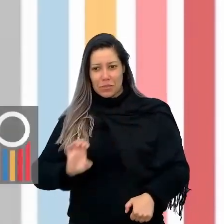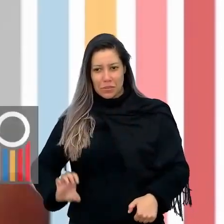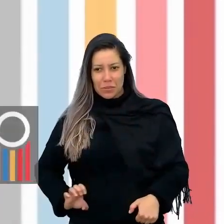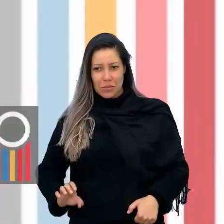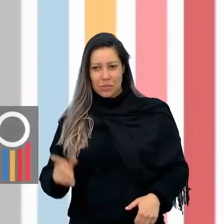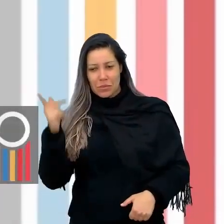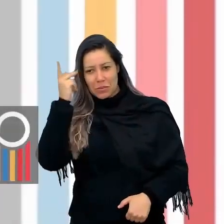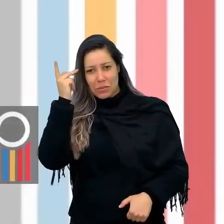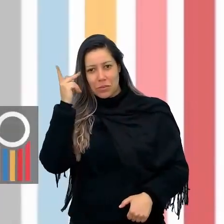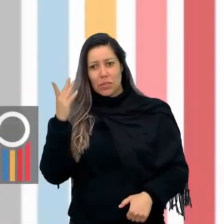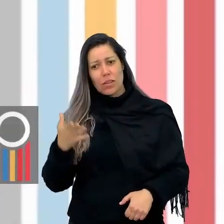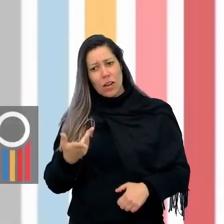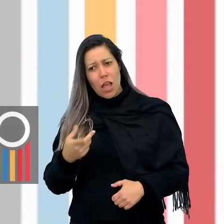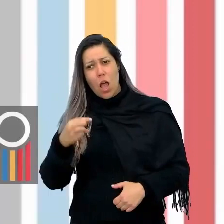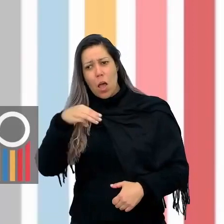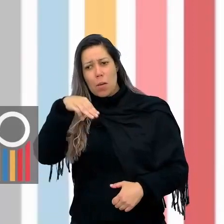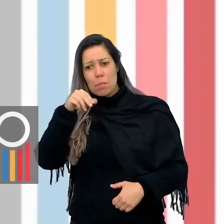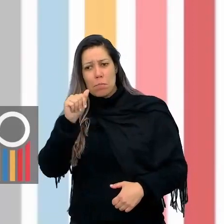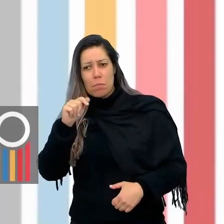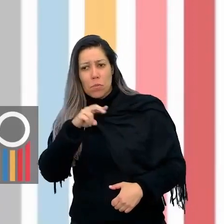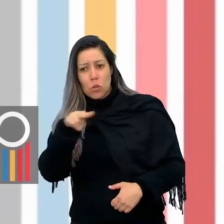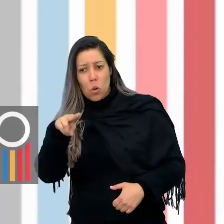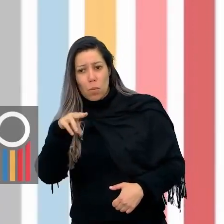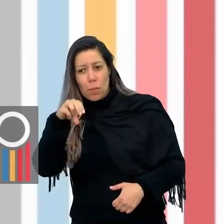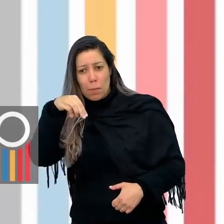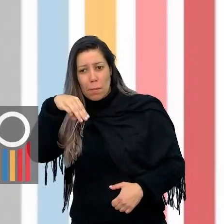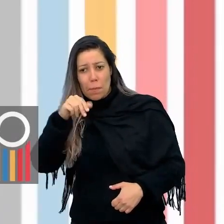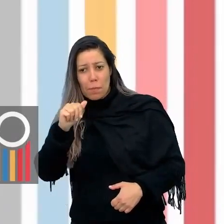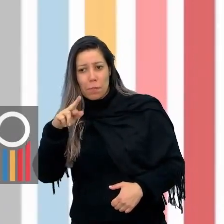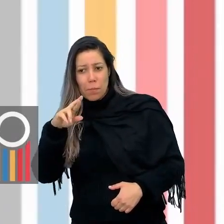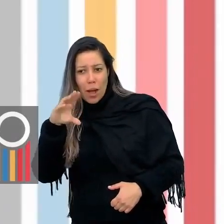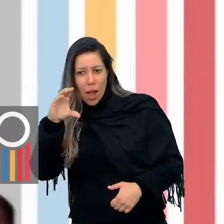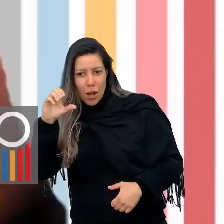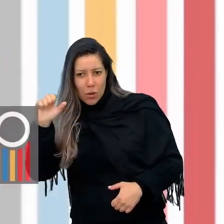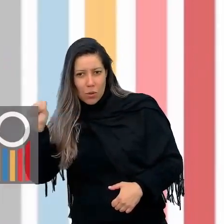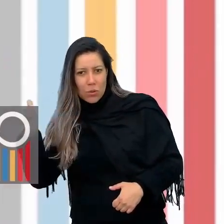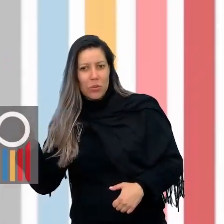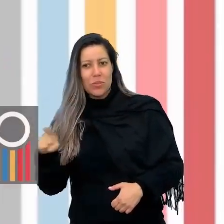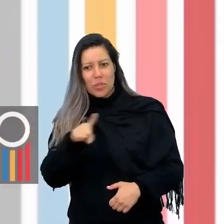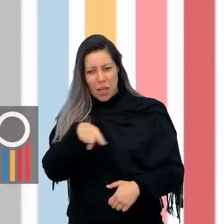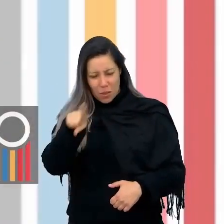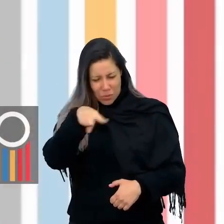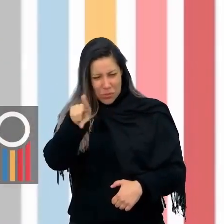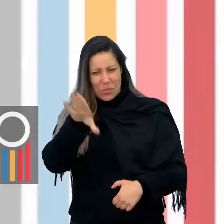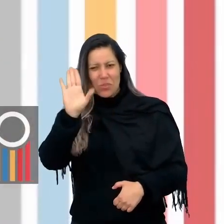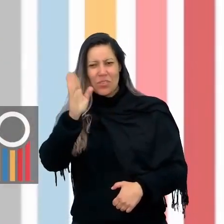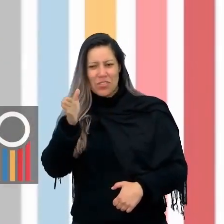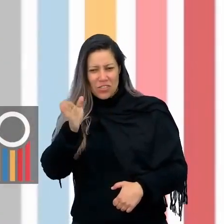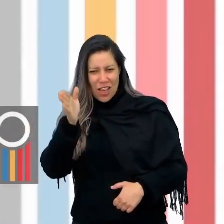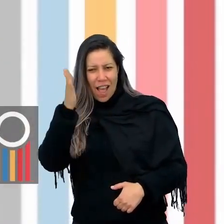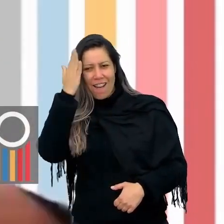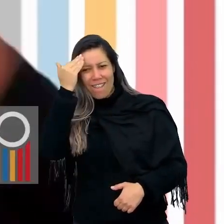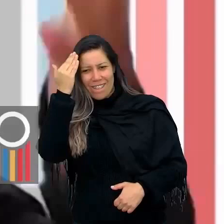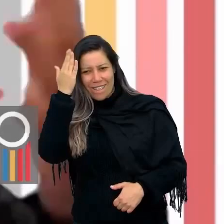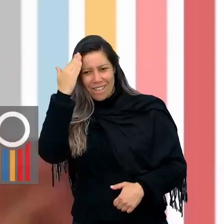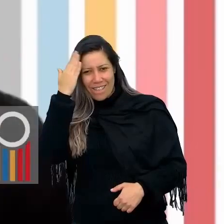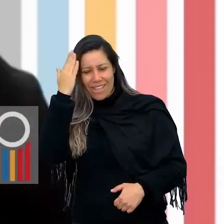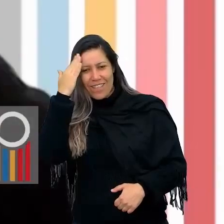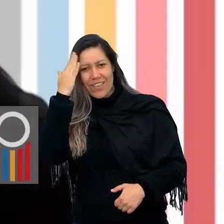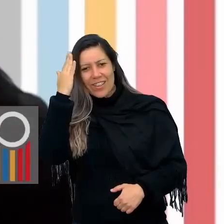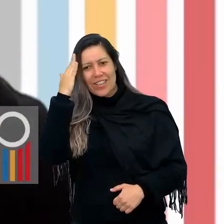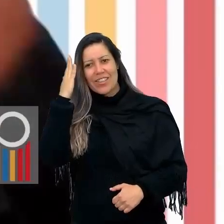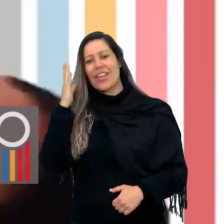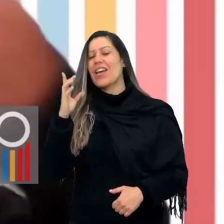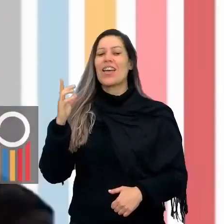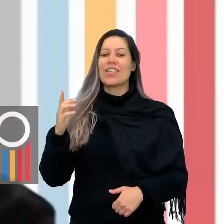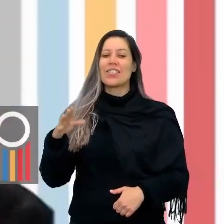Marco Assis, professor de matemática, acredito eu que já conhecido da grande maioria de todos vocês, né? Haja vista que nós